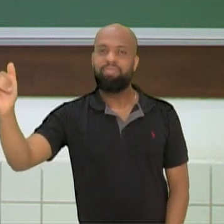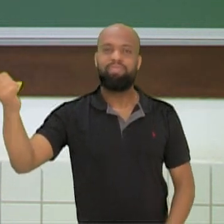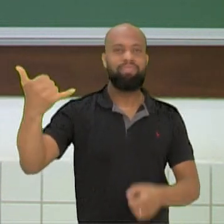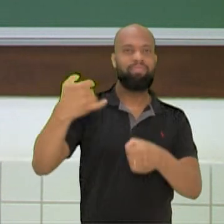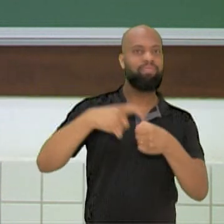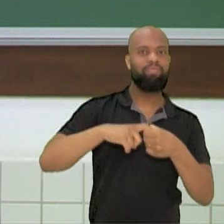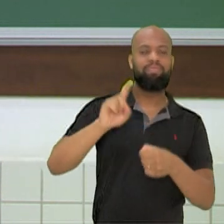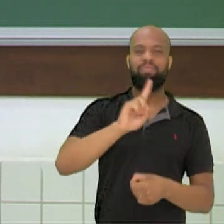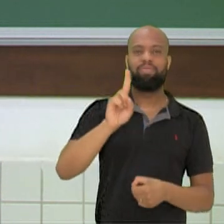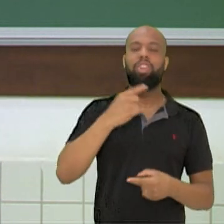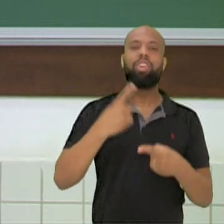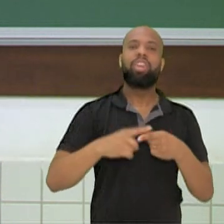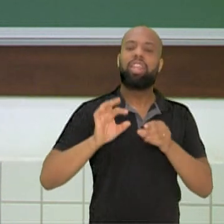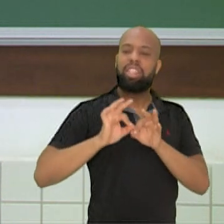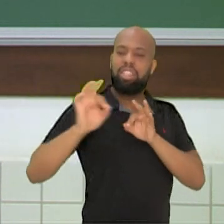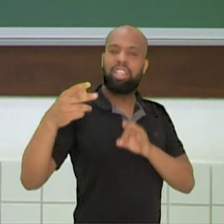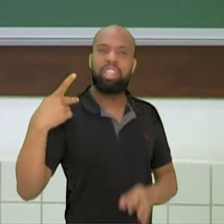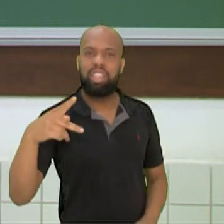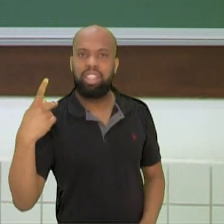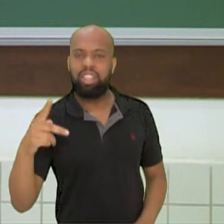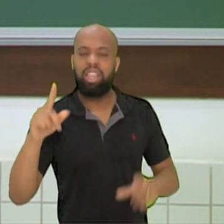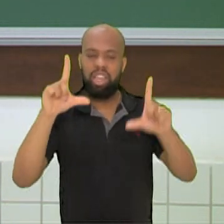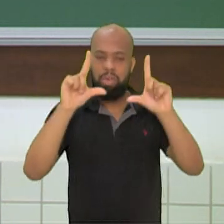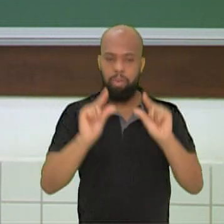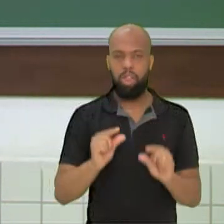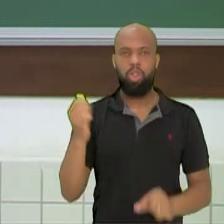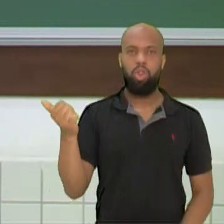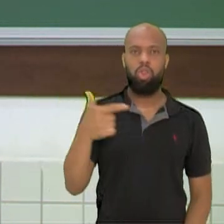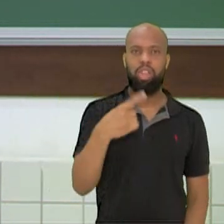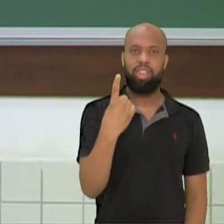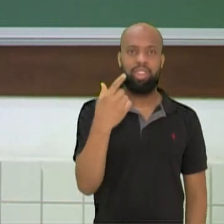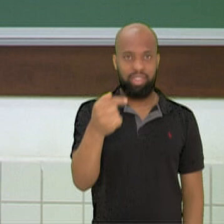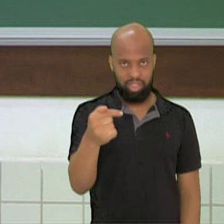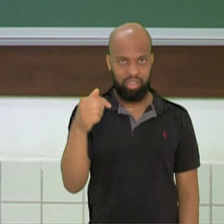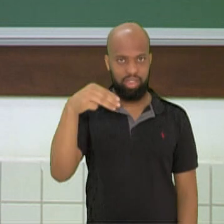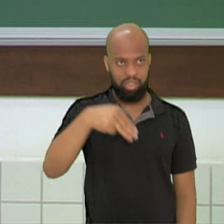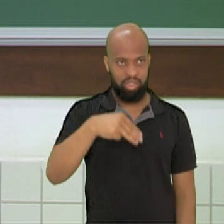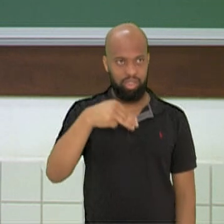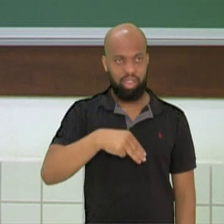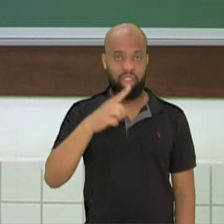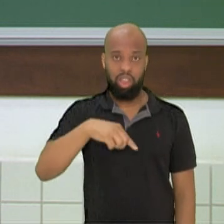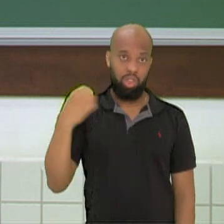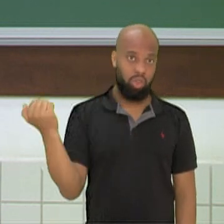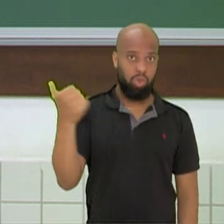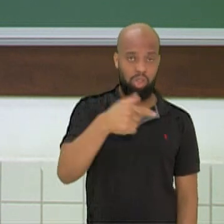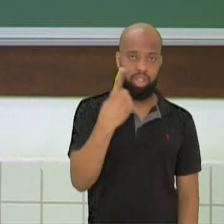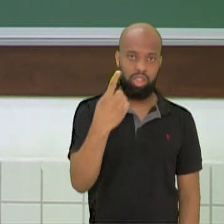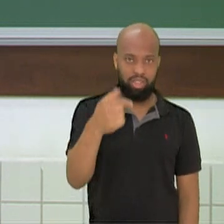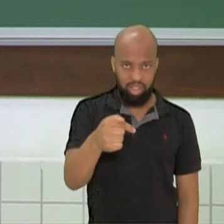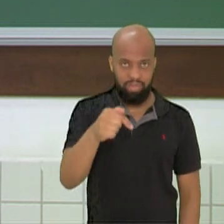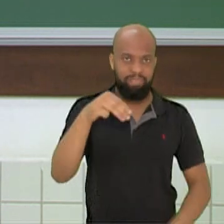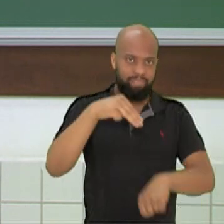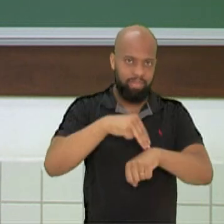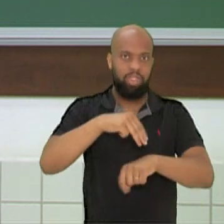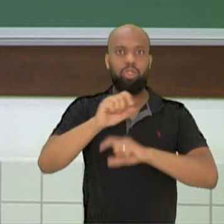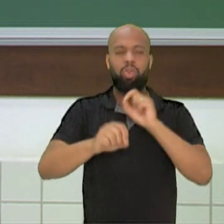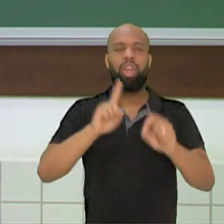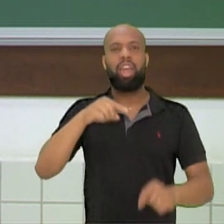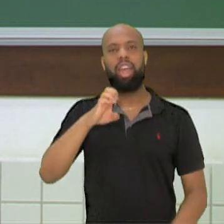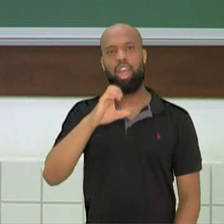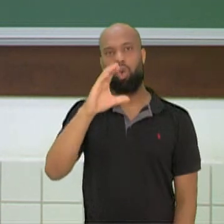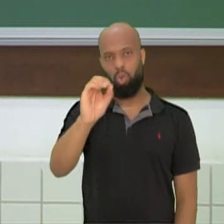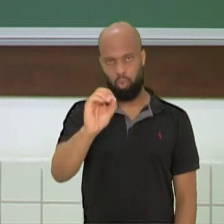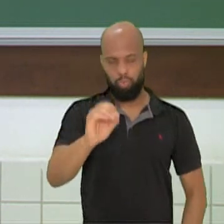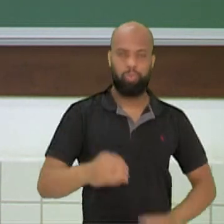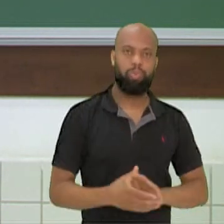dele acaba sendo inferior a 17 metros, sendo superior a 17 metros, aí temos então a ideia do eco,